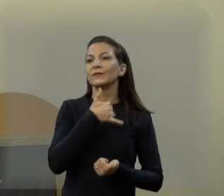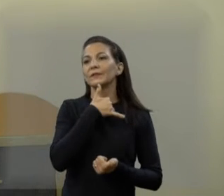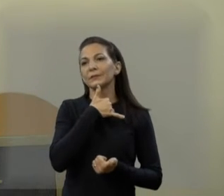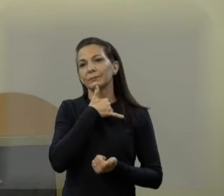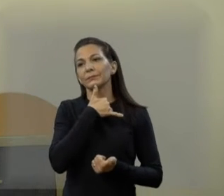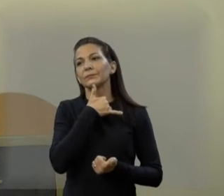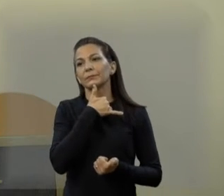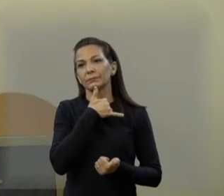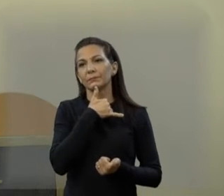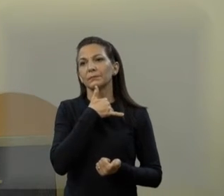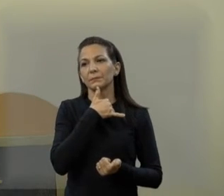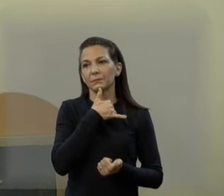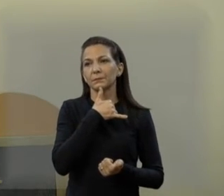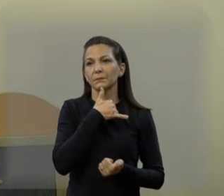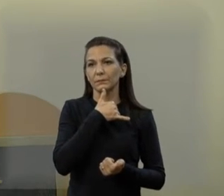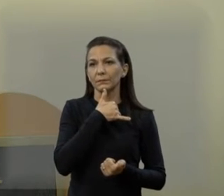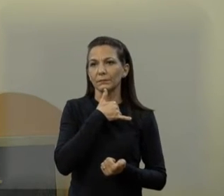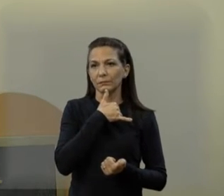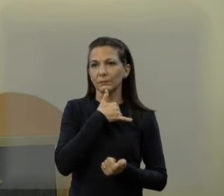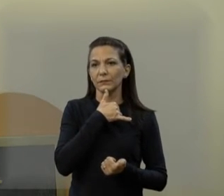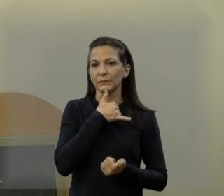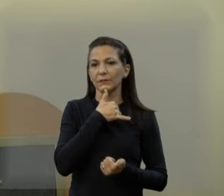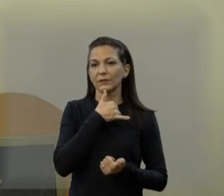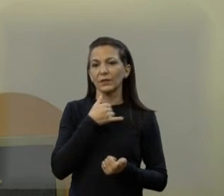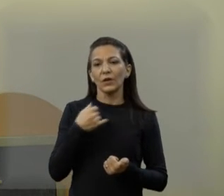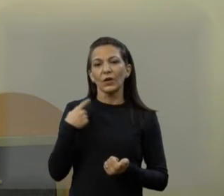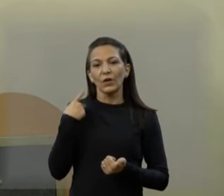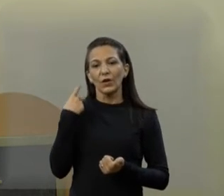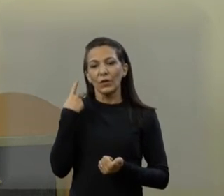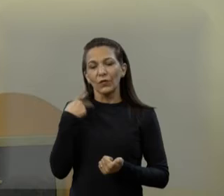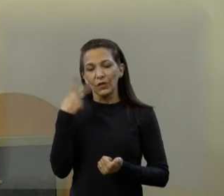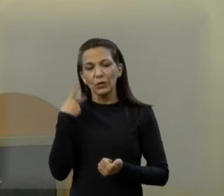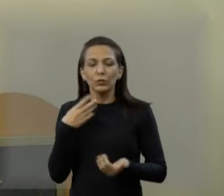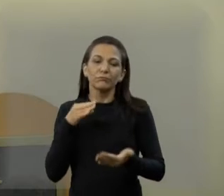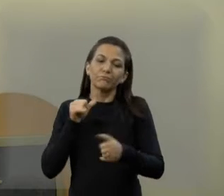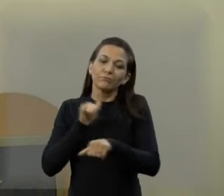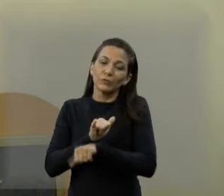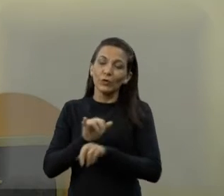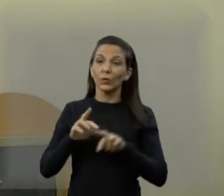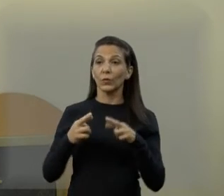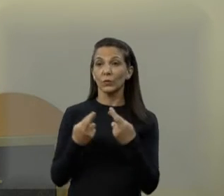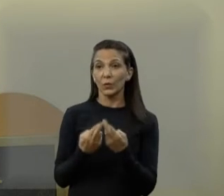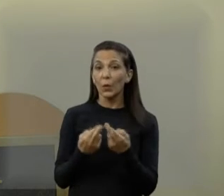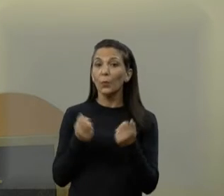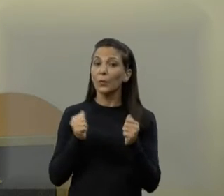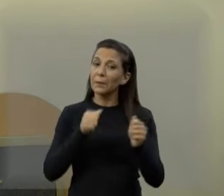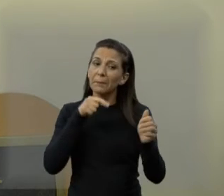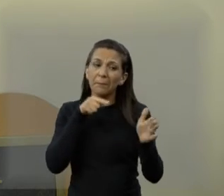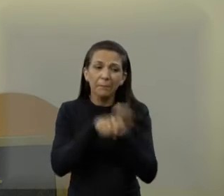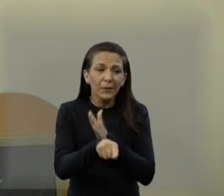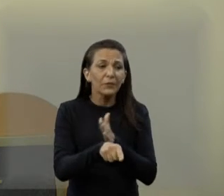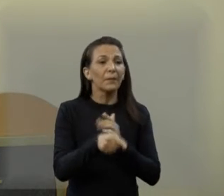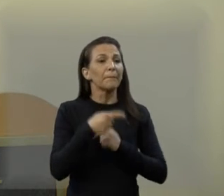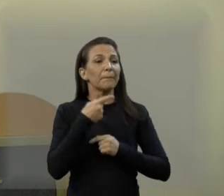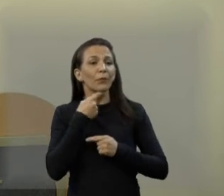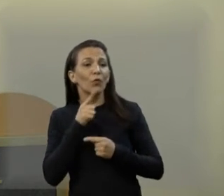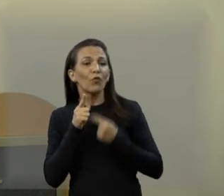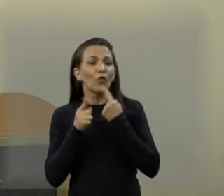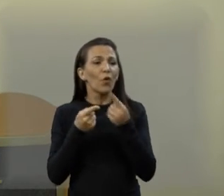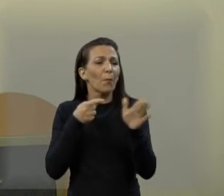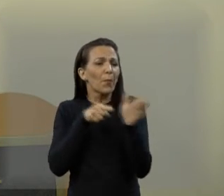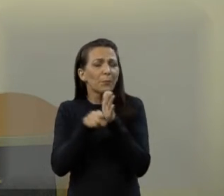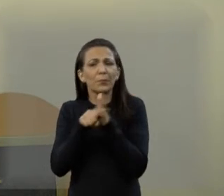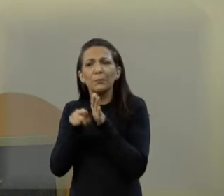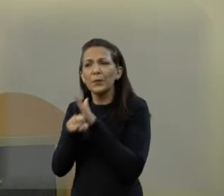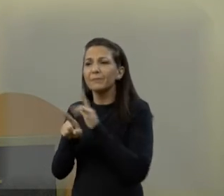não todos não foi todos os vereadores que participaram poderia estar questionando né mas